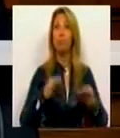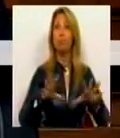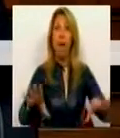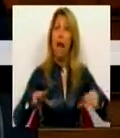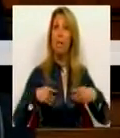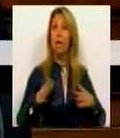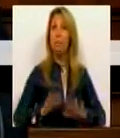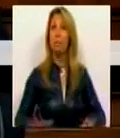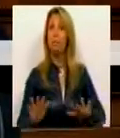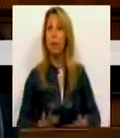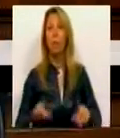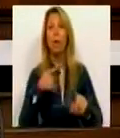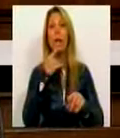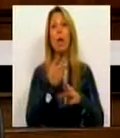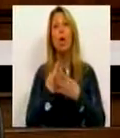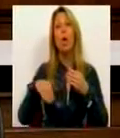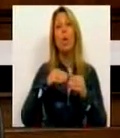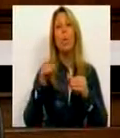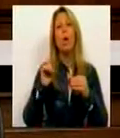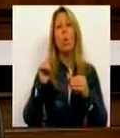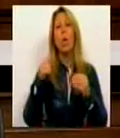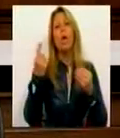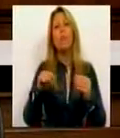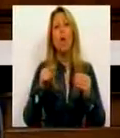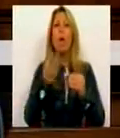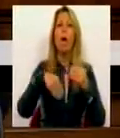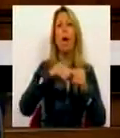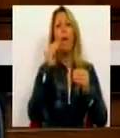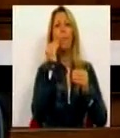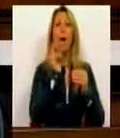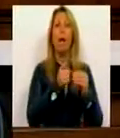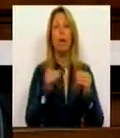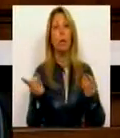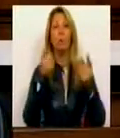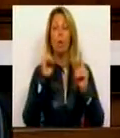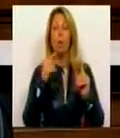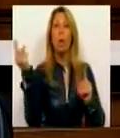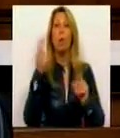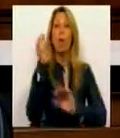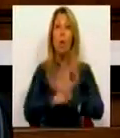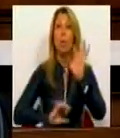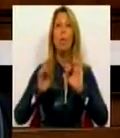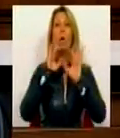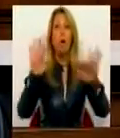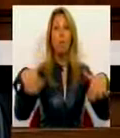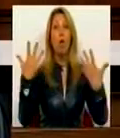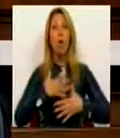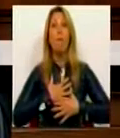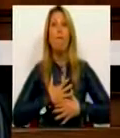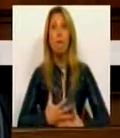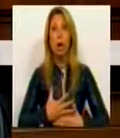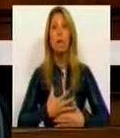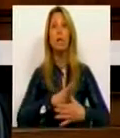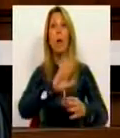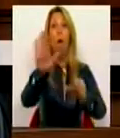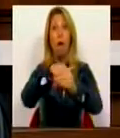essa complementariedade não é meramente uma complementariedade de natureza, isto é, a União Europeia pode ter vocação para intervenção em